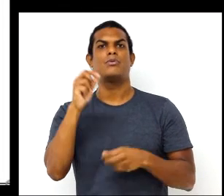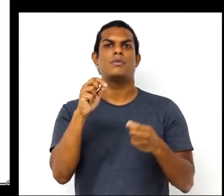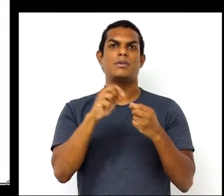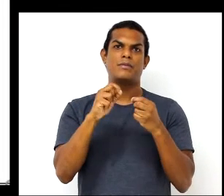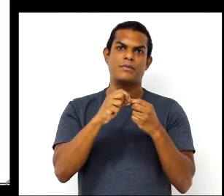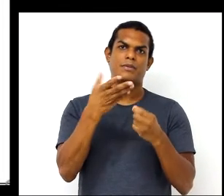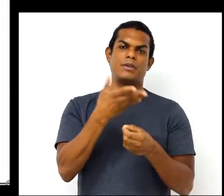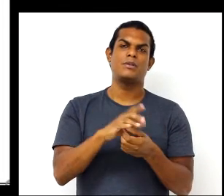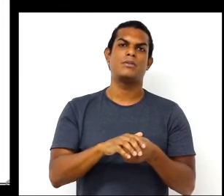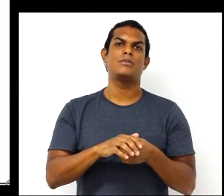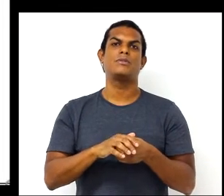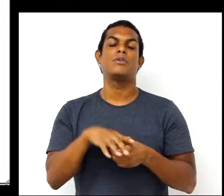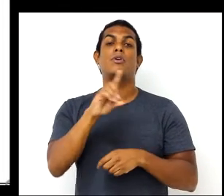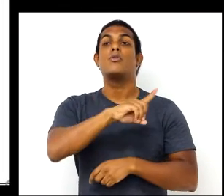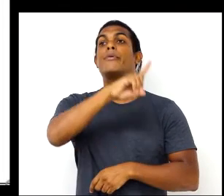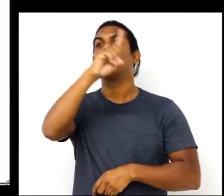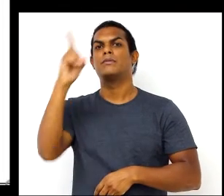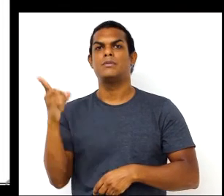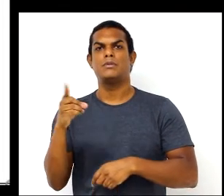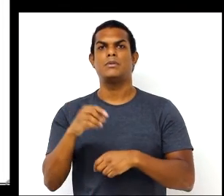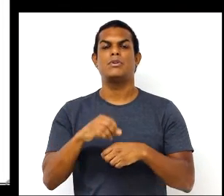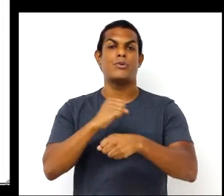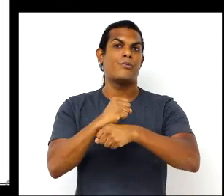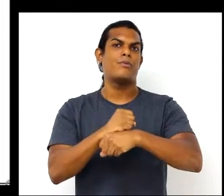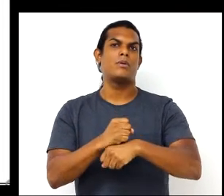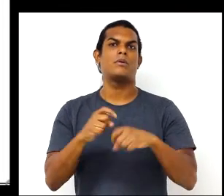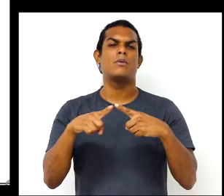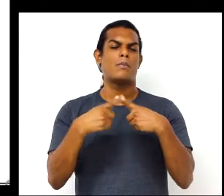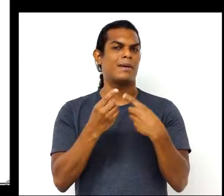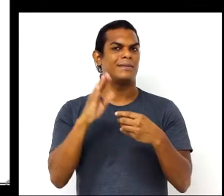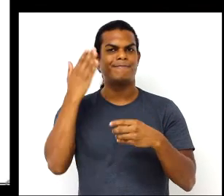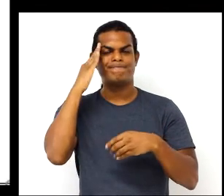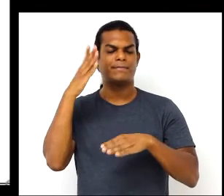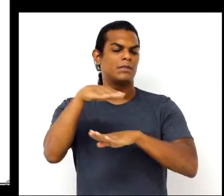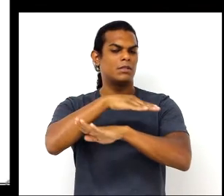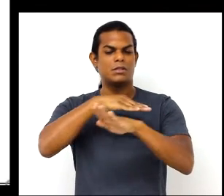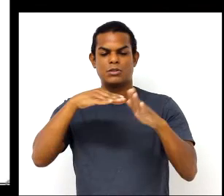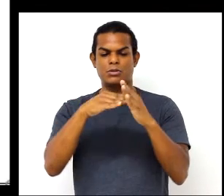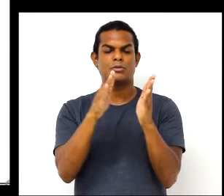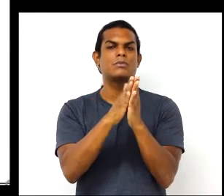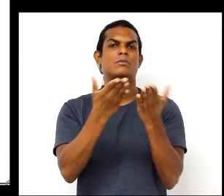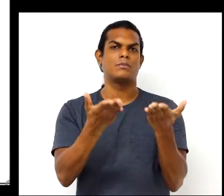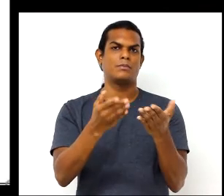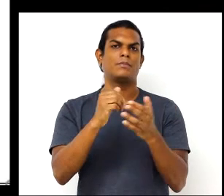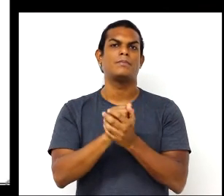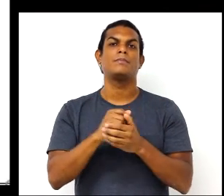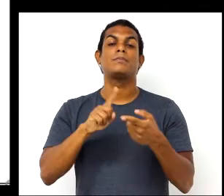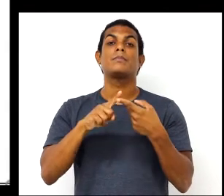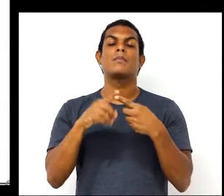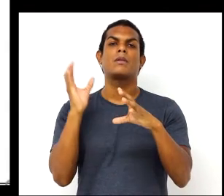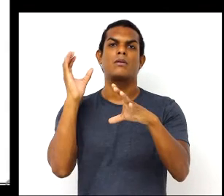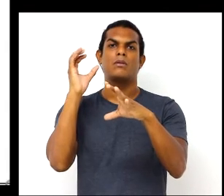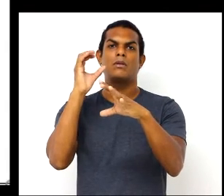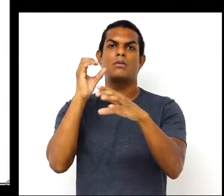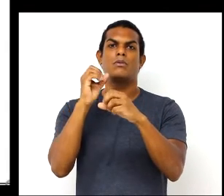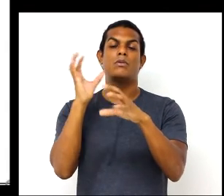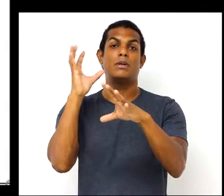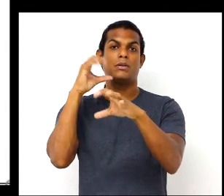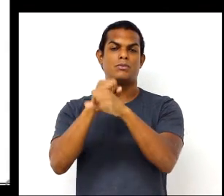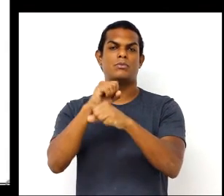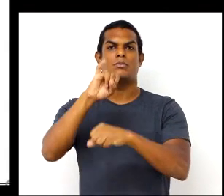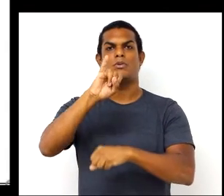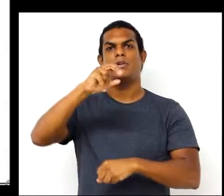como, mas, sobretudo, um pouco do enredo da obra. Existe ainda o resumo informativo. Este